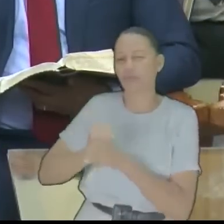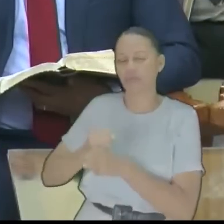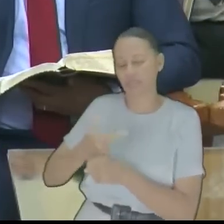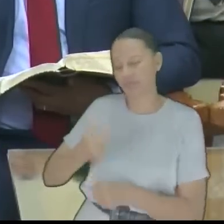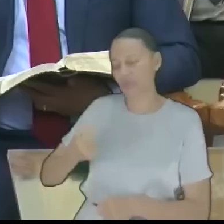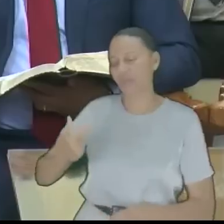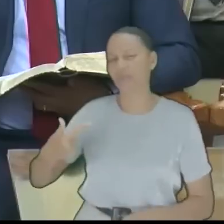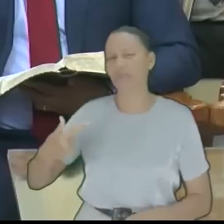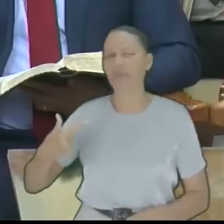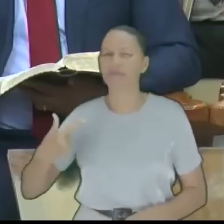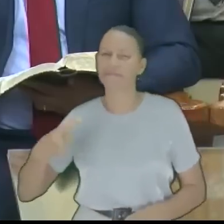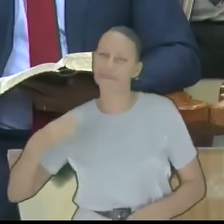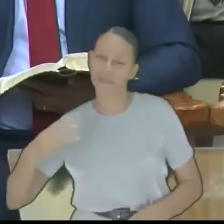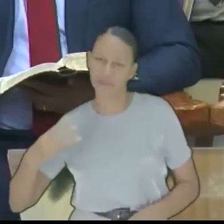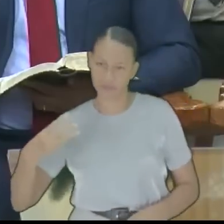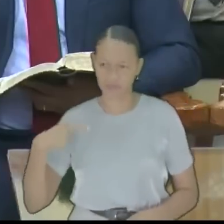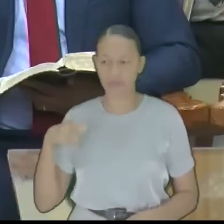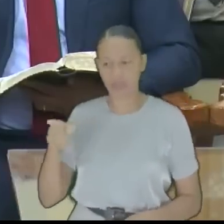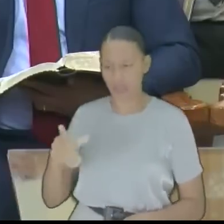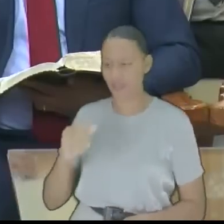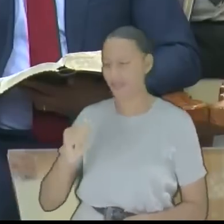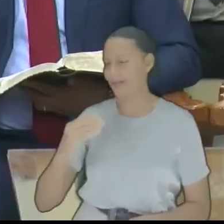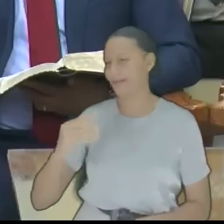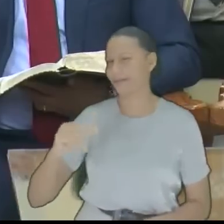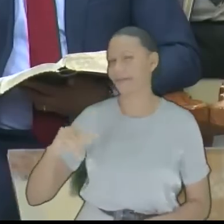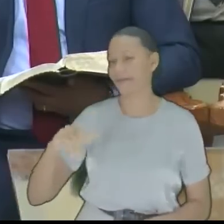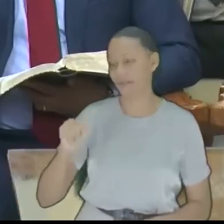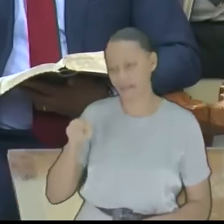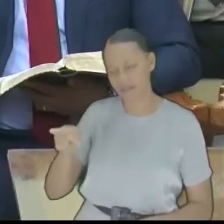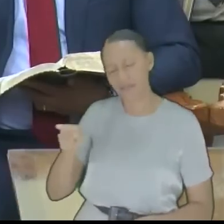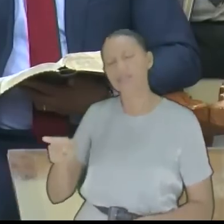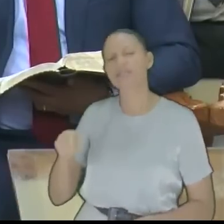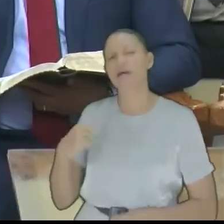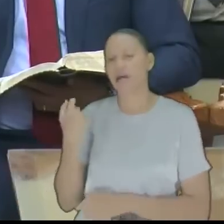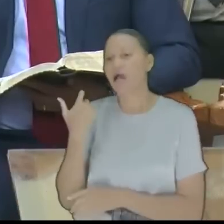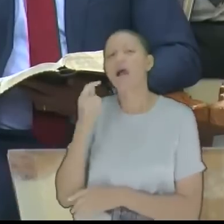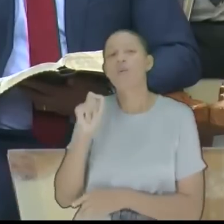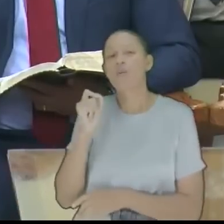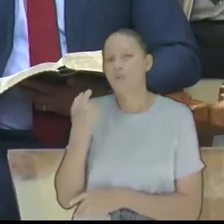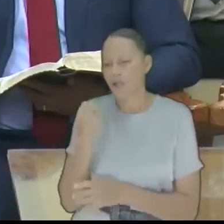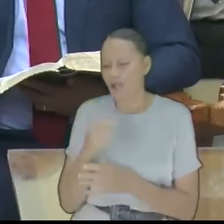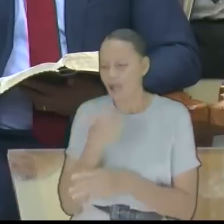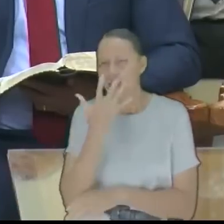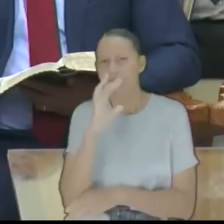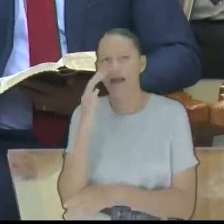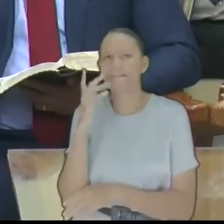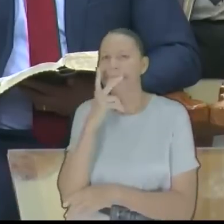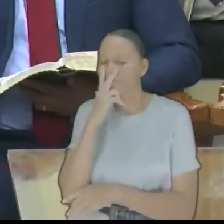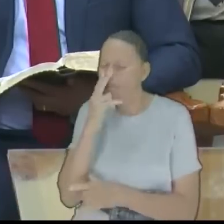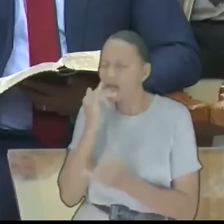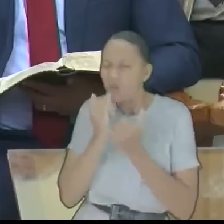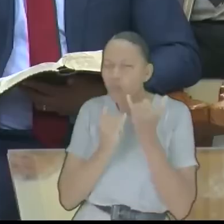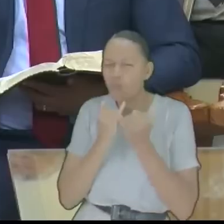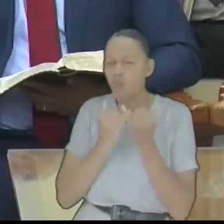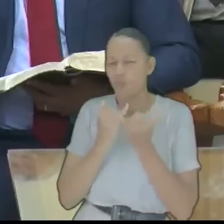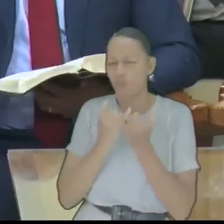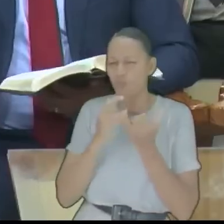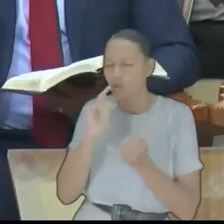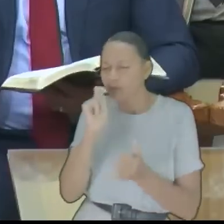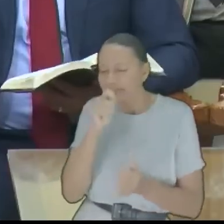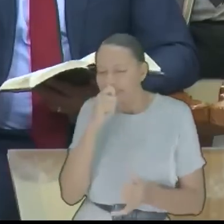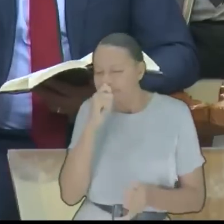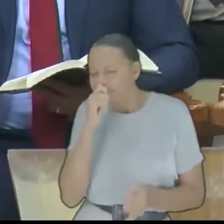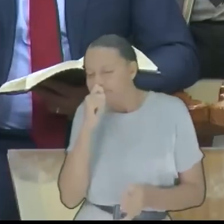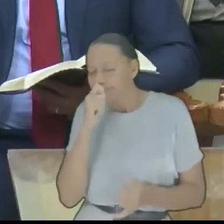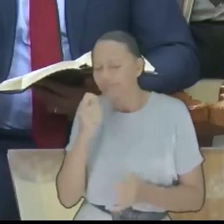acácia, é uma planta de deserto, é uma planta como se fosse uma rosa, um galho de